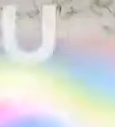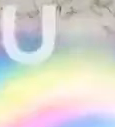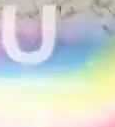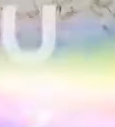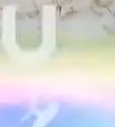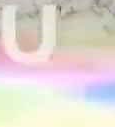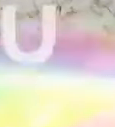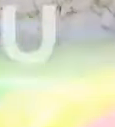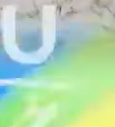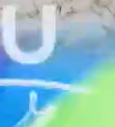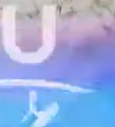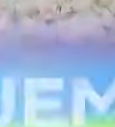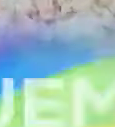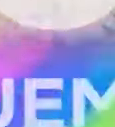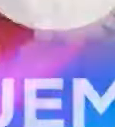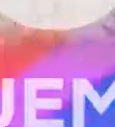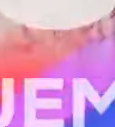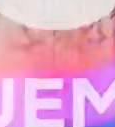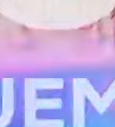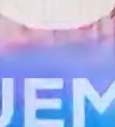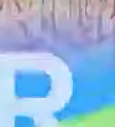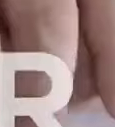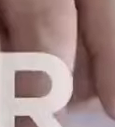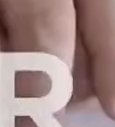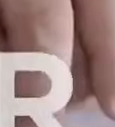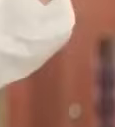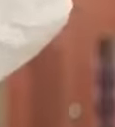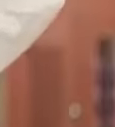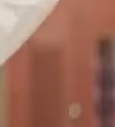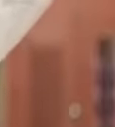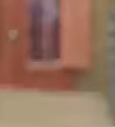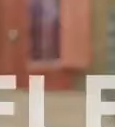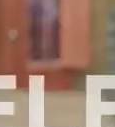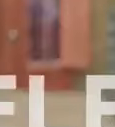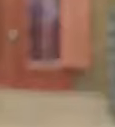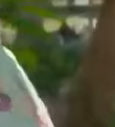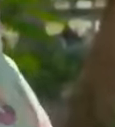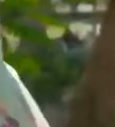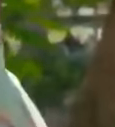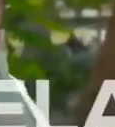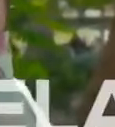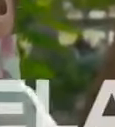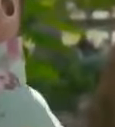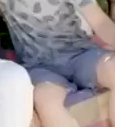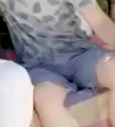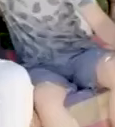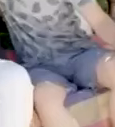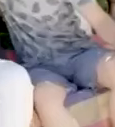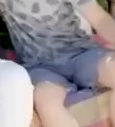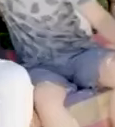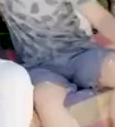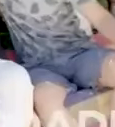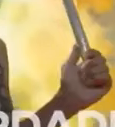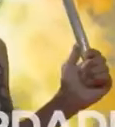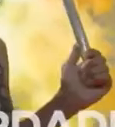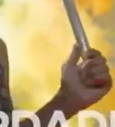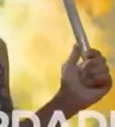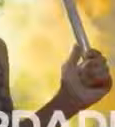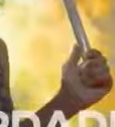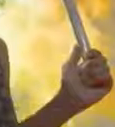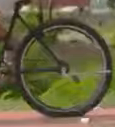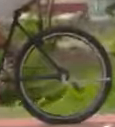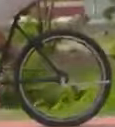e assumo. Não vou voltar, não vou. Eu sou quem sou, porque eu tenho um amor. Ele sou ele, dela sou ela, sou família, só